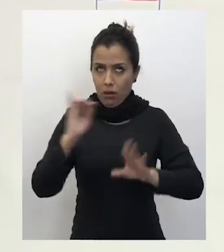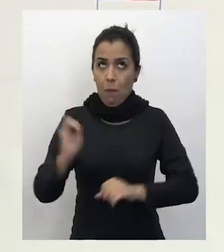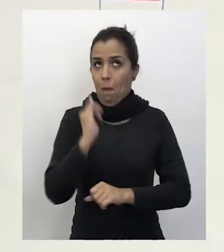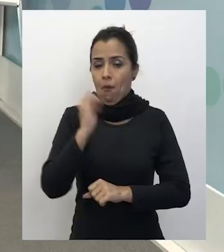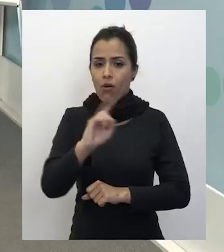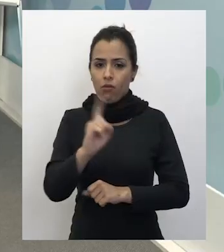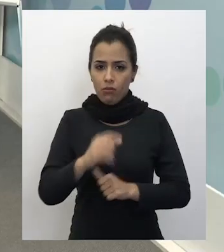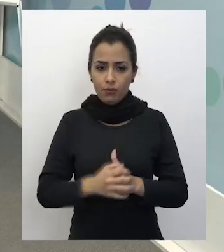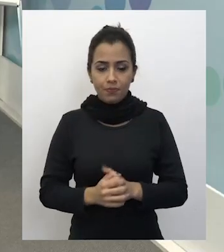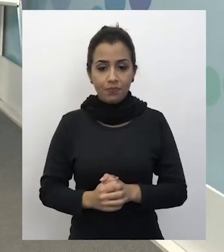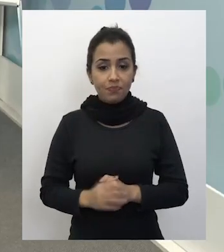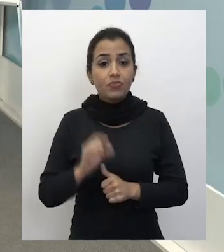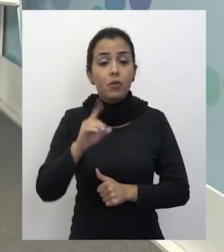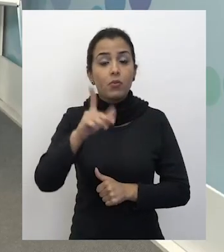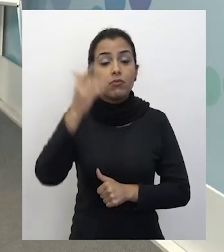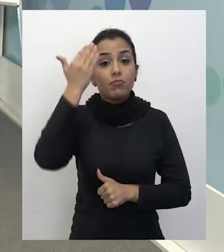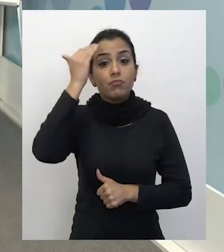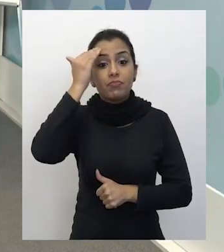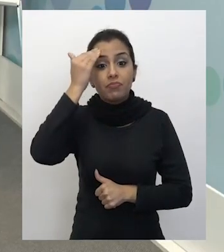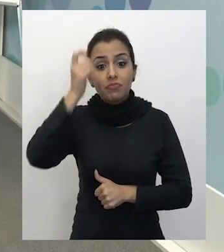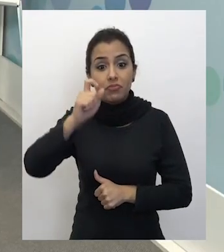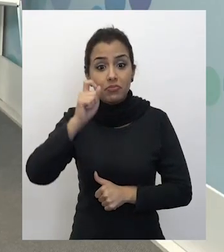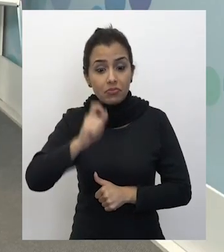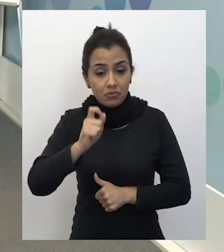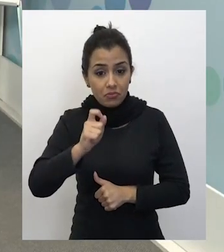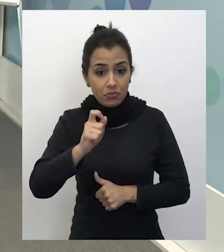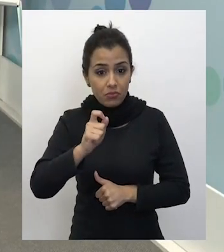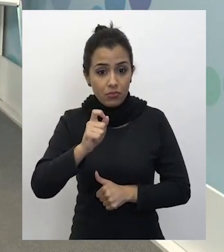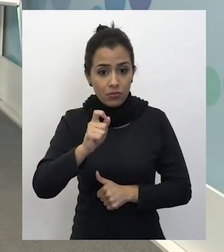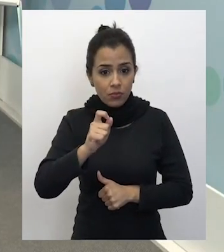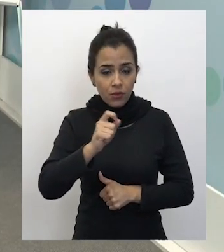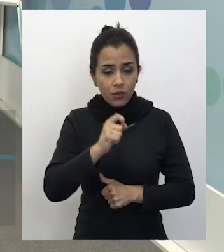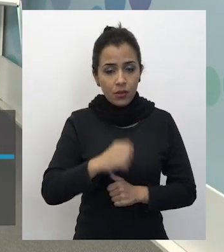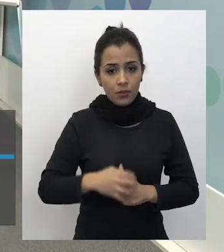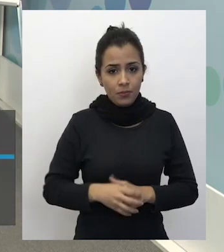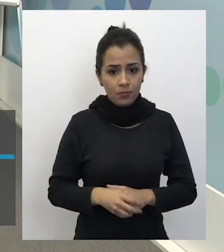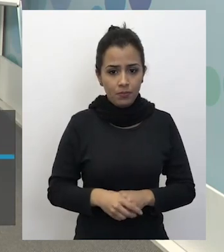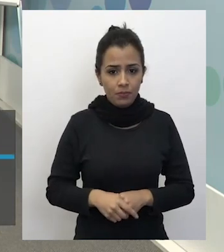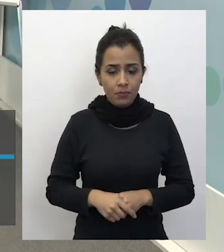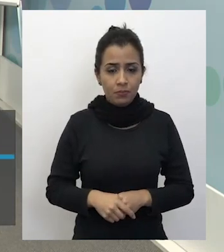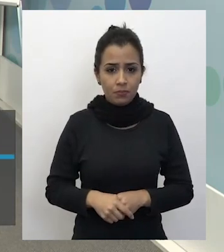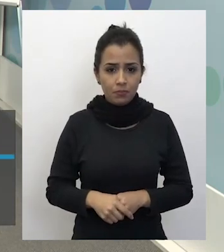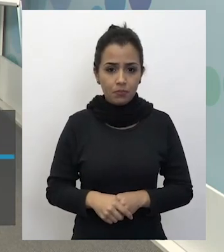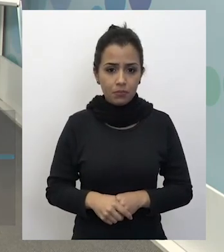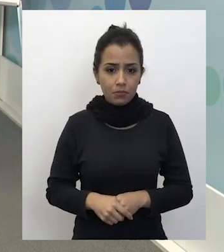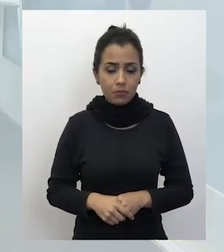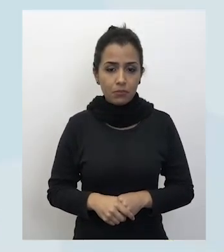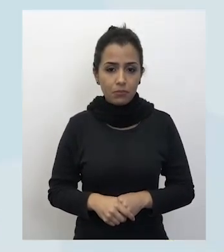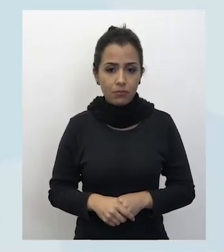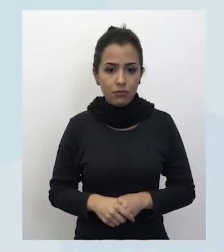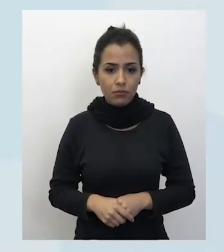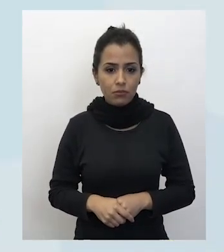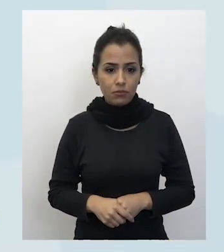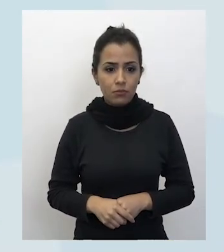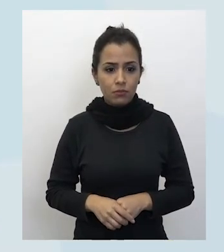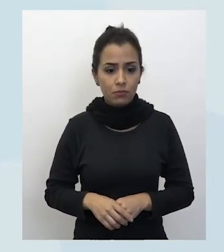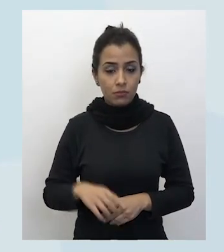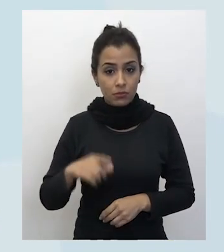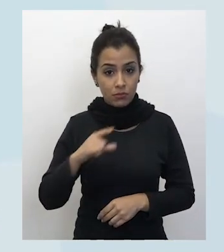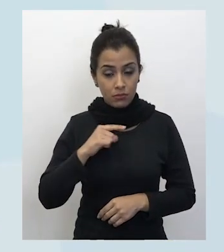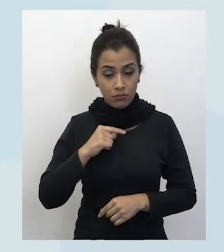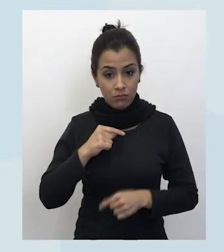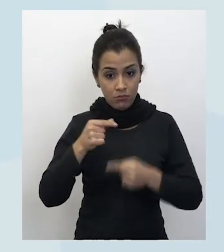Mas assim, o que você precisa saber? O pedacinho do DNA aí, ele está representando um gen. Para recordar na